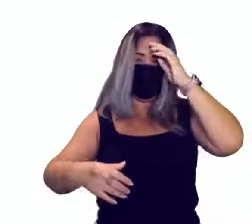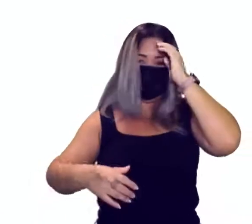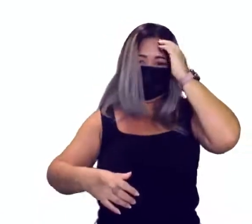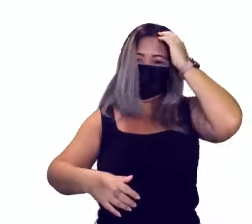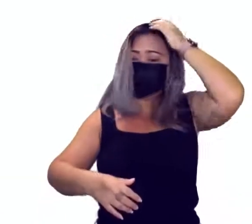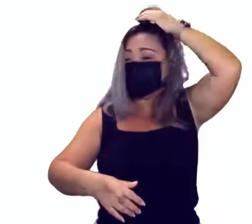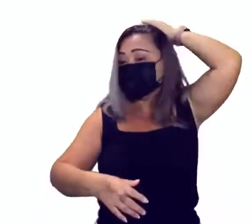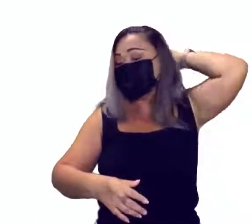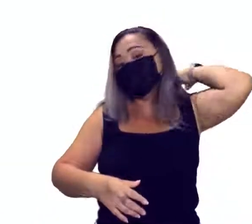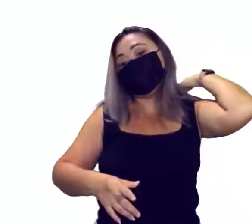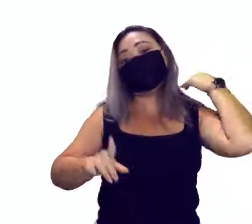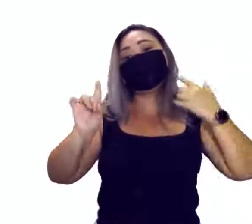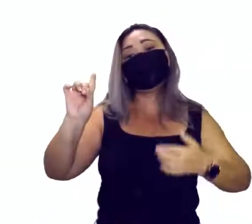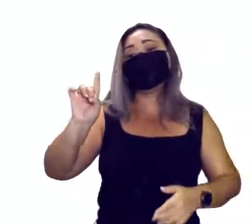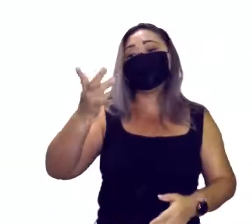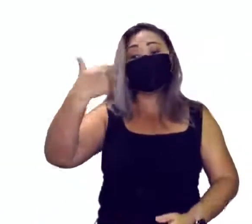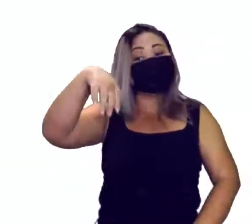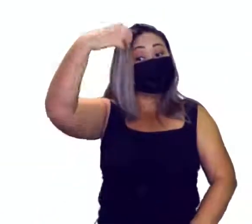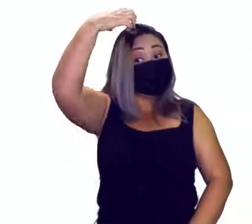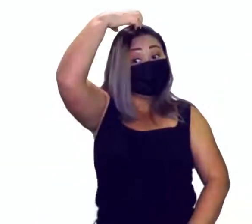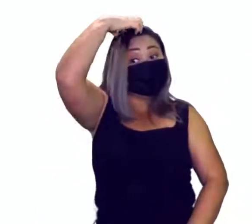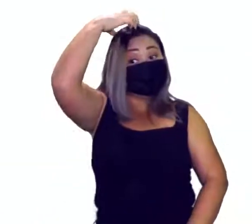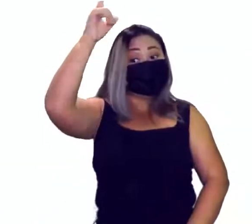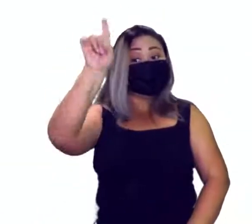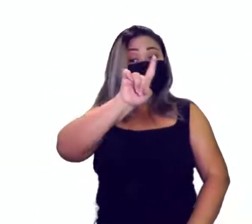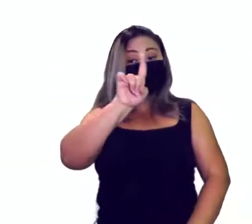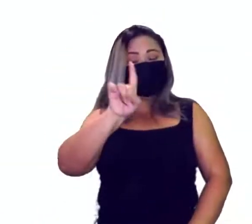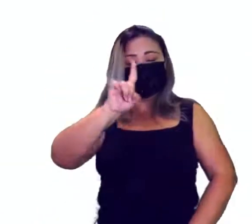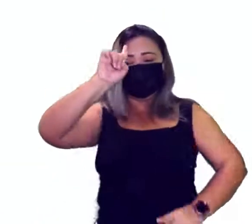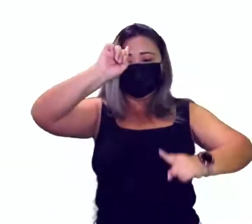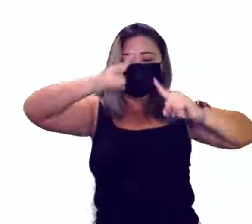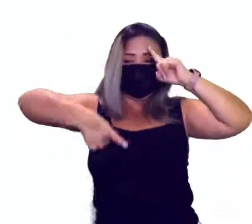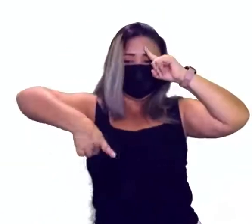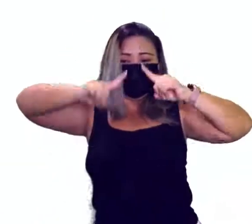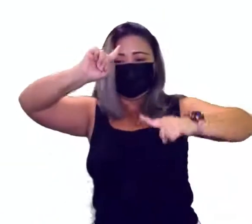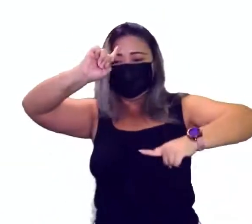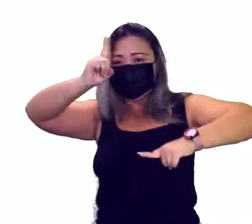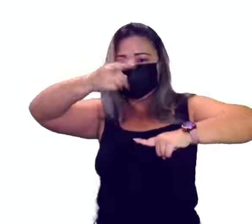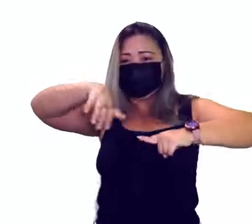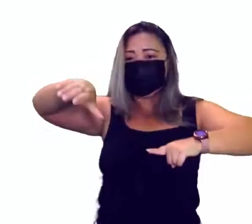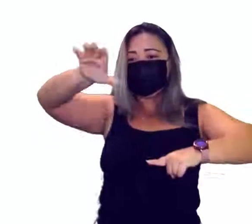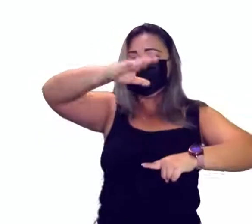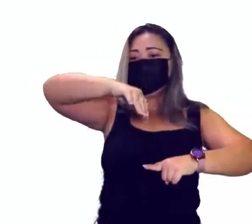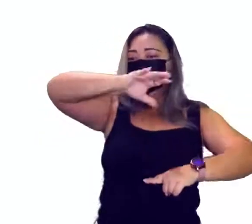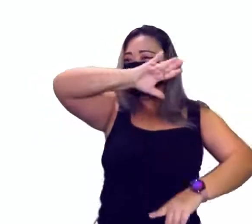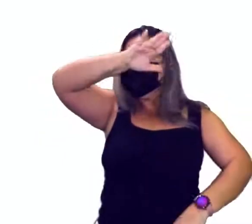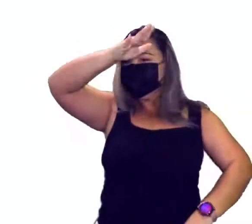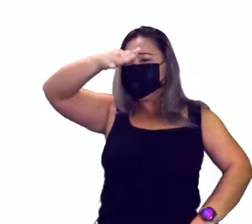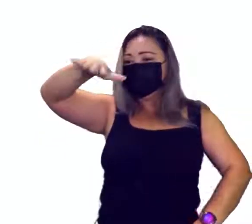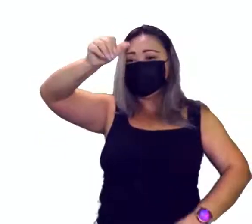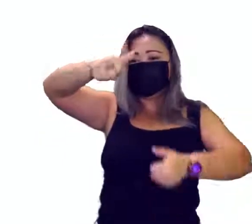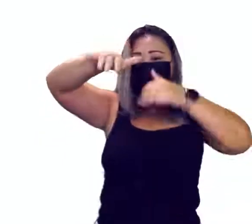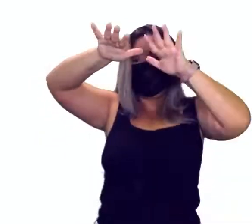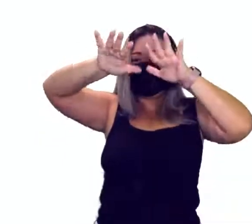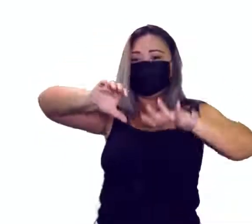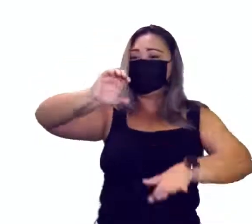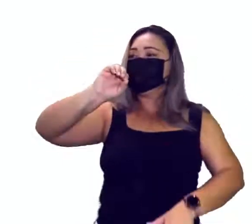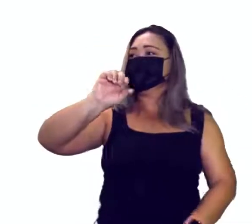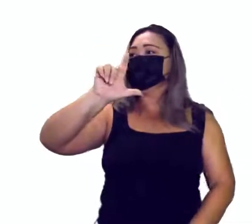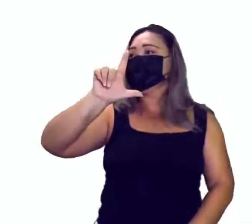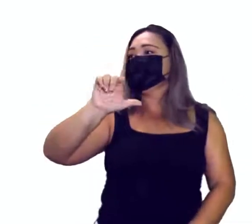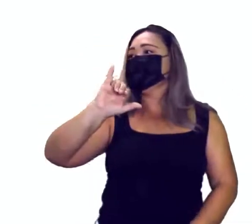continuando, olha aí. Era o rei dos deuses gregos, governante do Monte Olimpo. O Monte Olimpo é o lugar onde eles